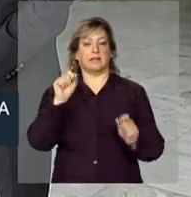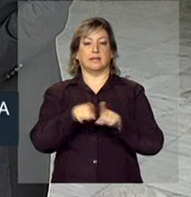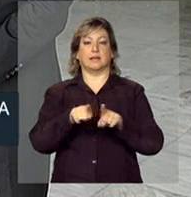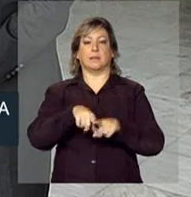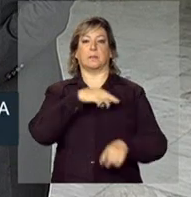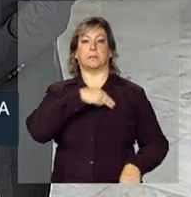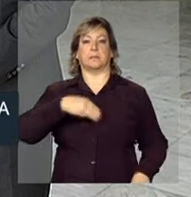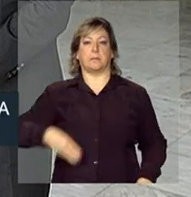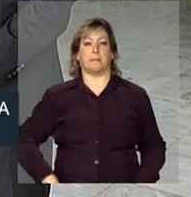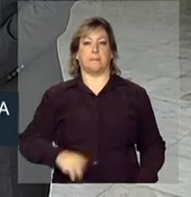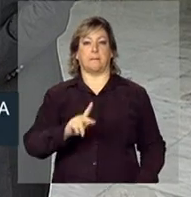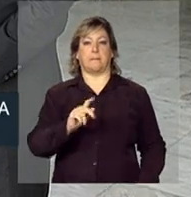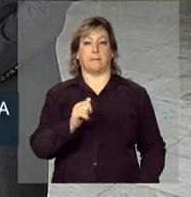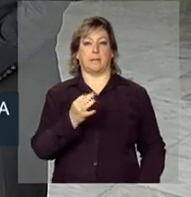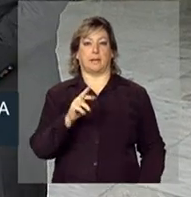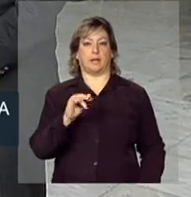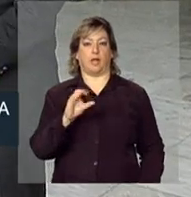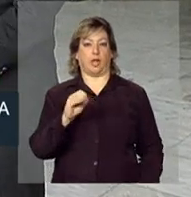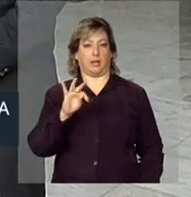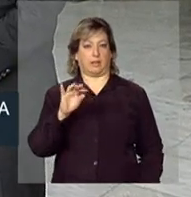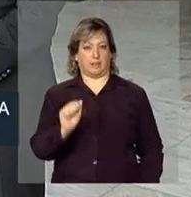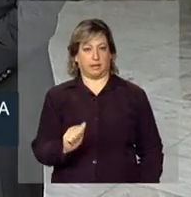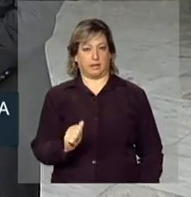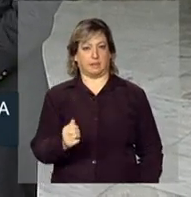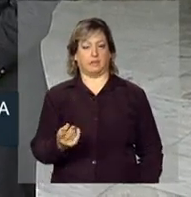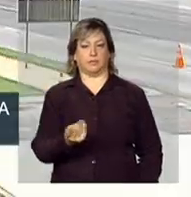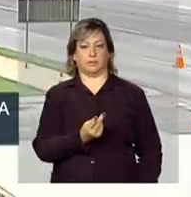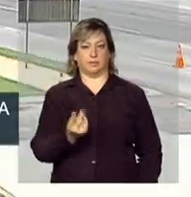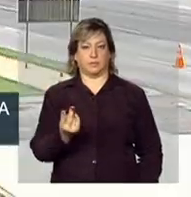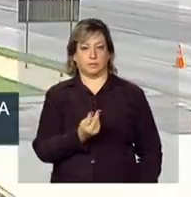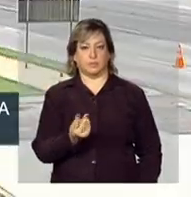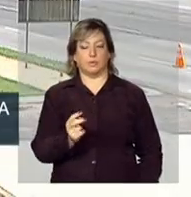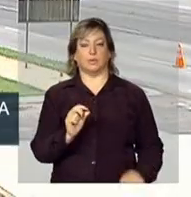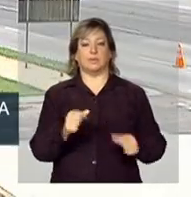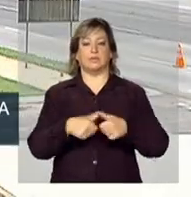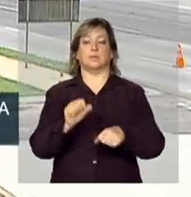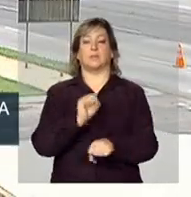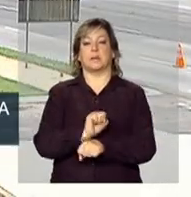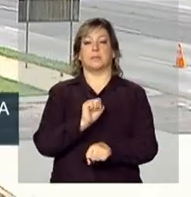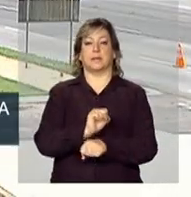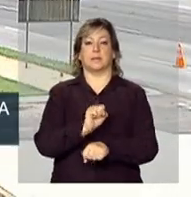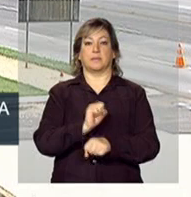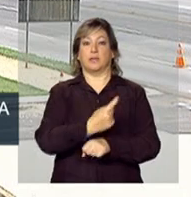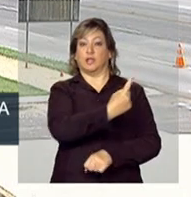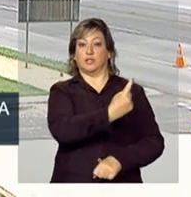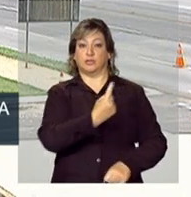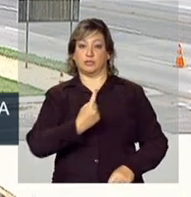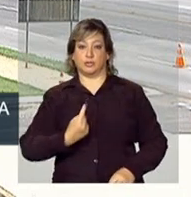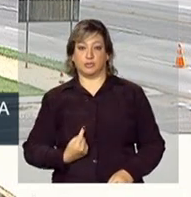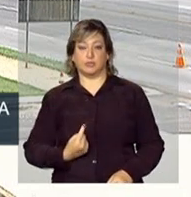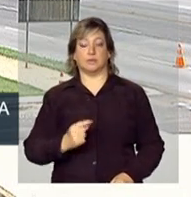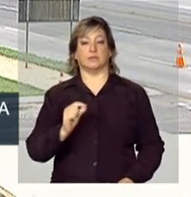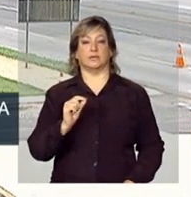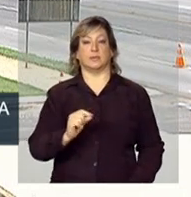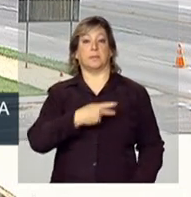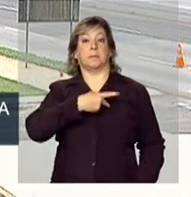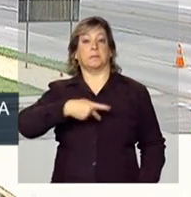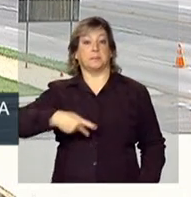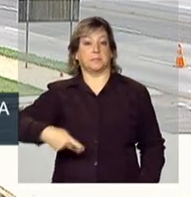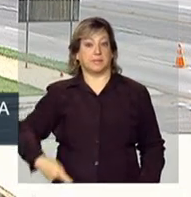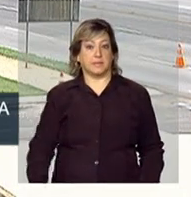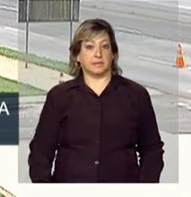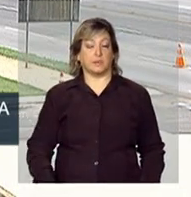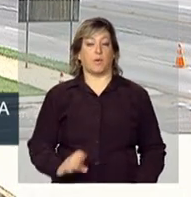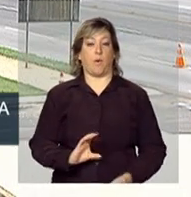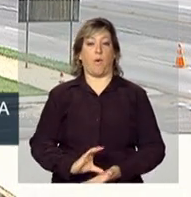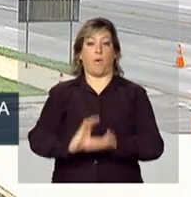ministro das relações exteriores Antônio Patriota eles aguardam a chegada do presidente